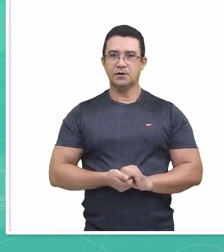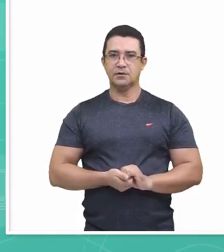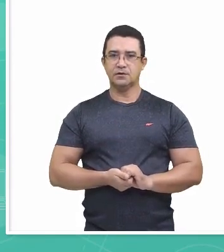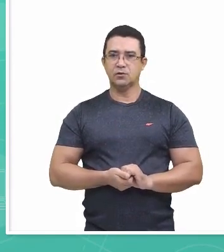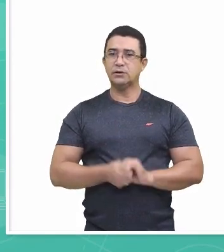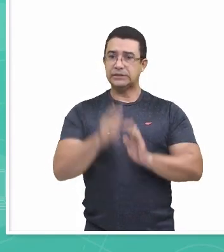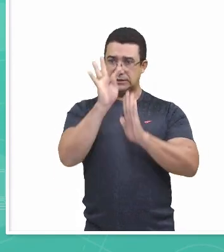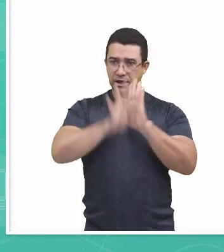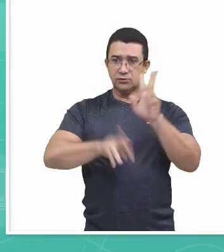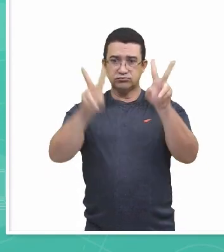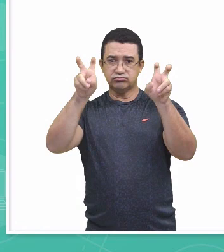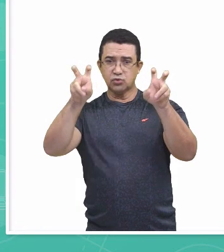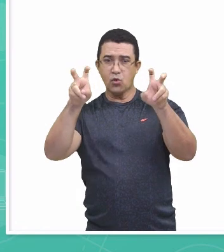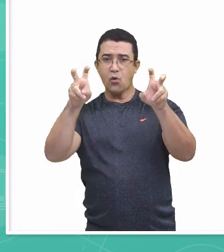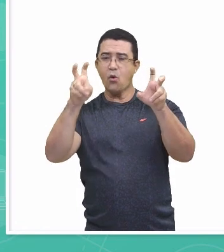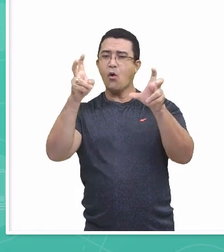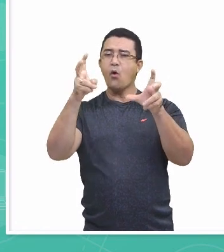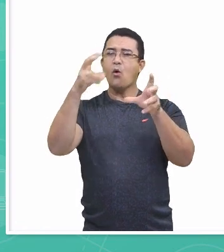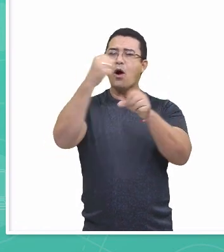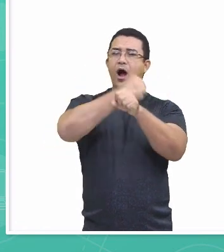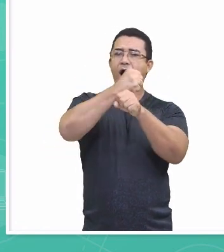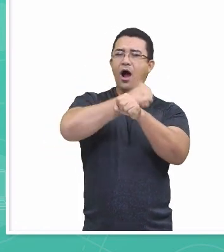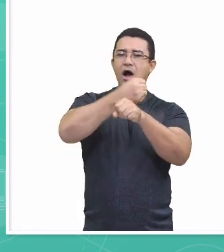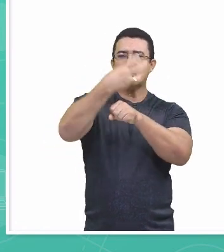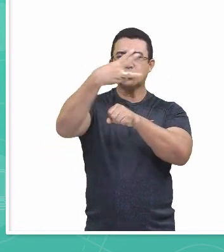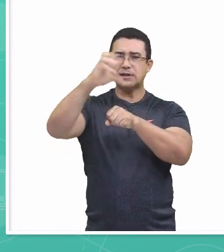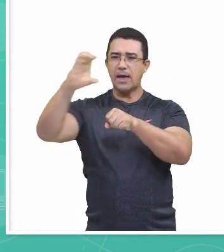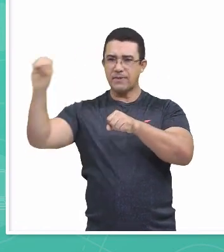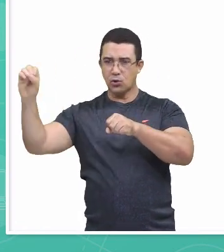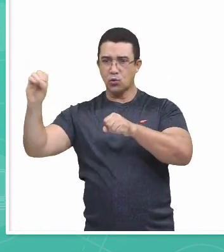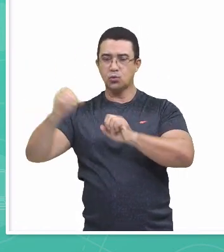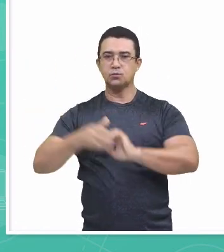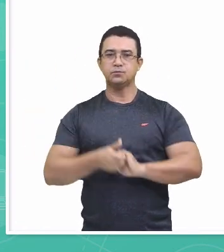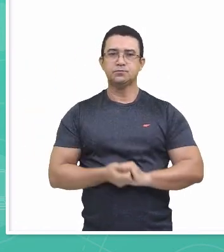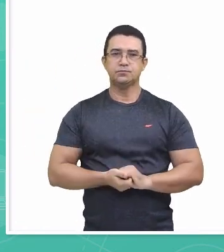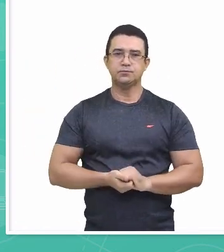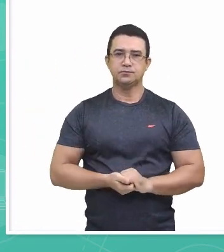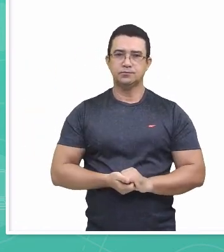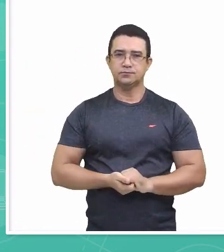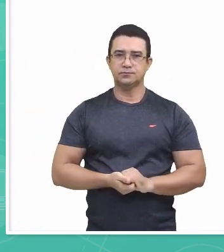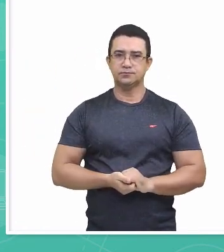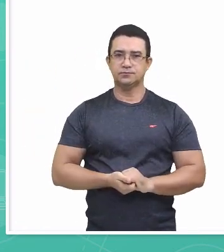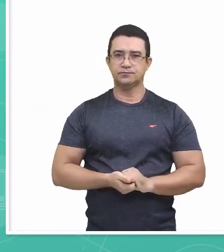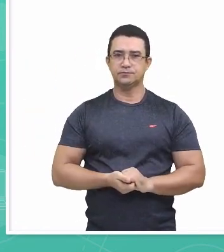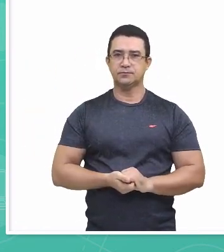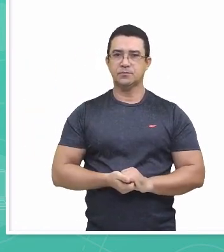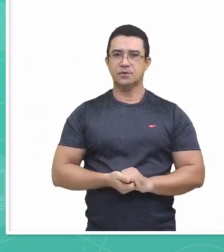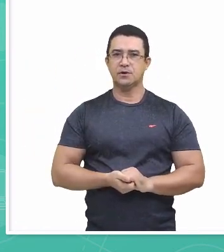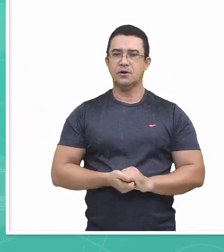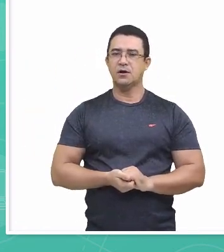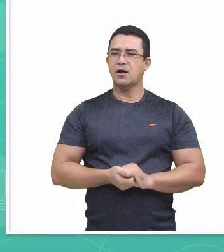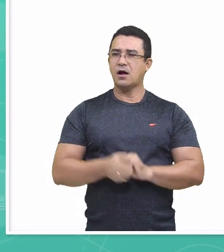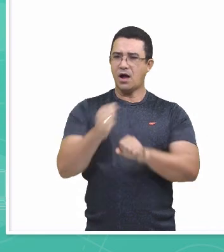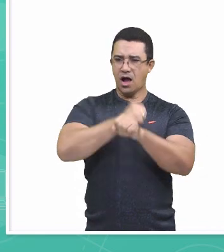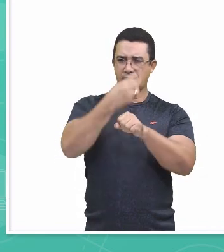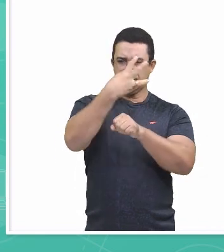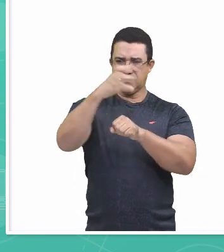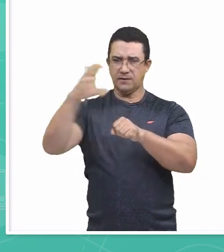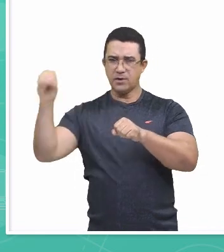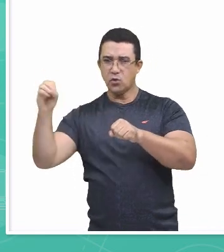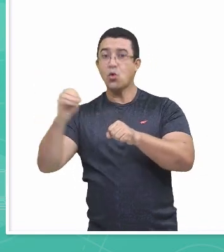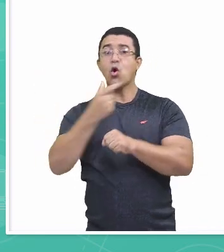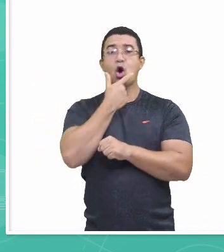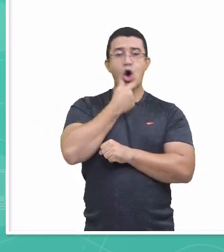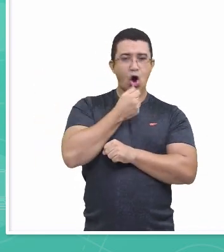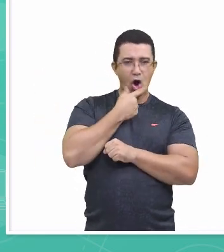texto chama-se No Ano 3000. No Ano 3000. Muito bem. Diz assim, ó. No ano 3000,